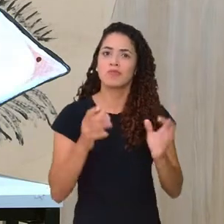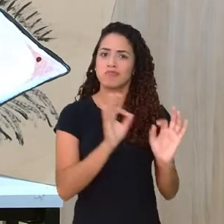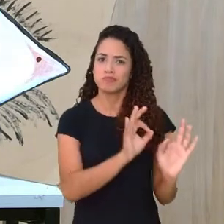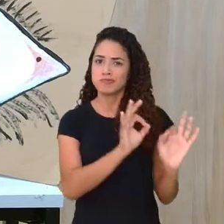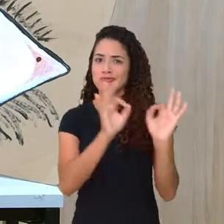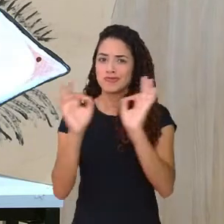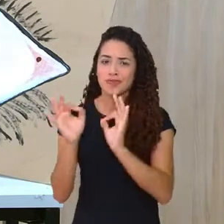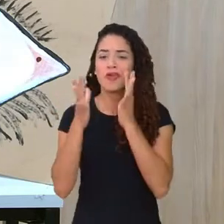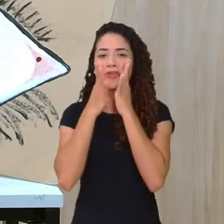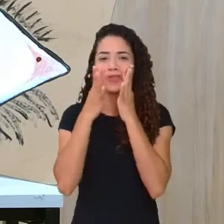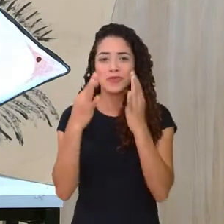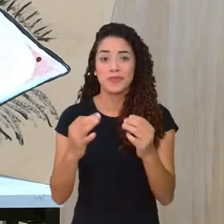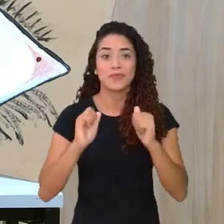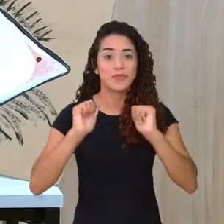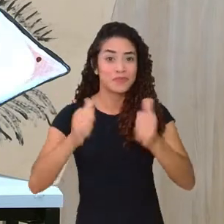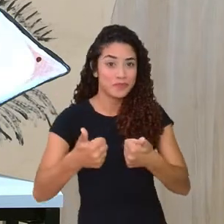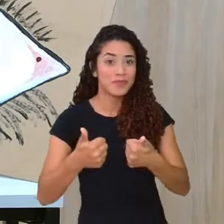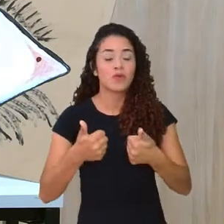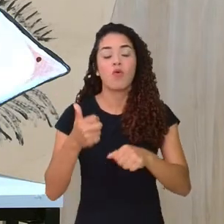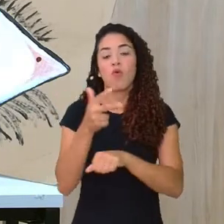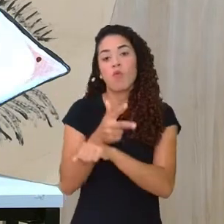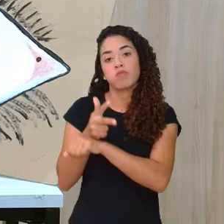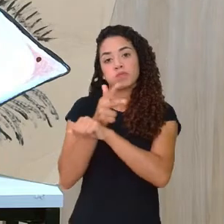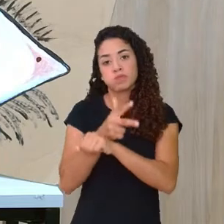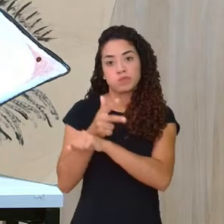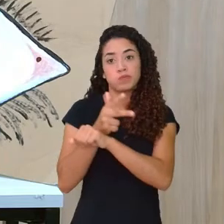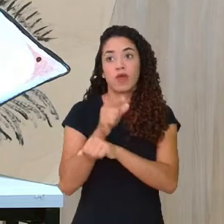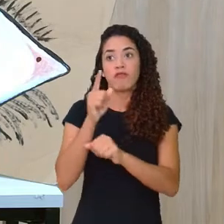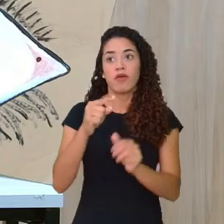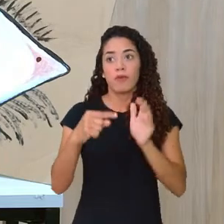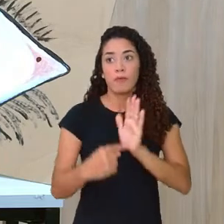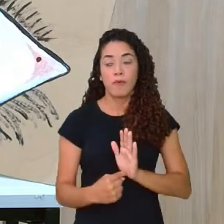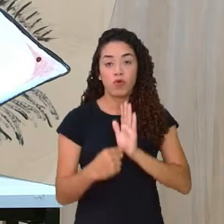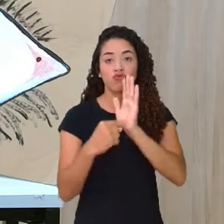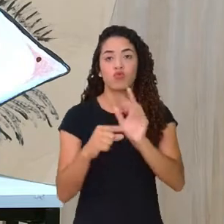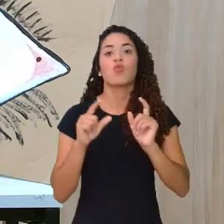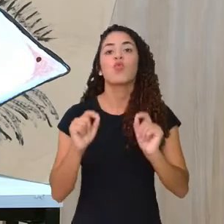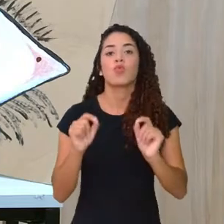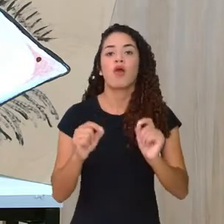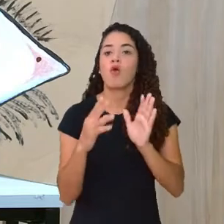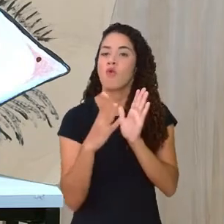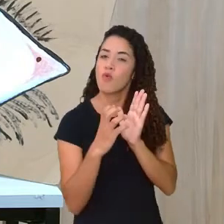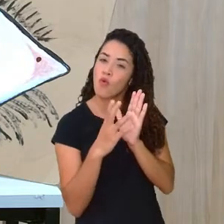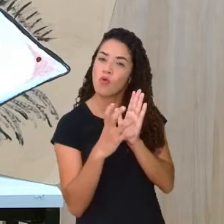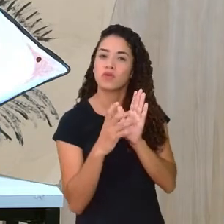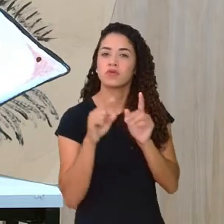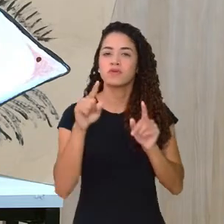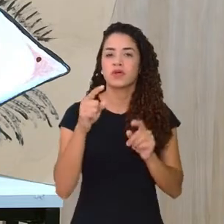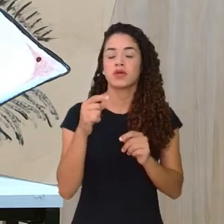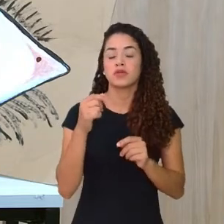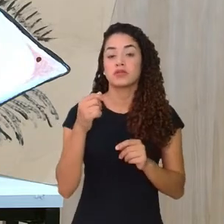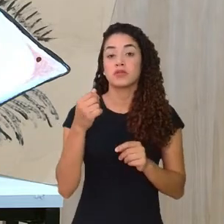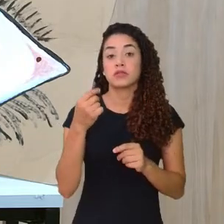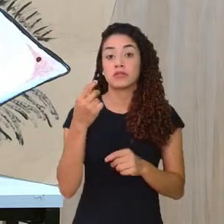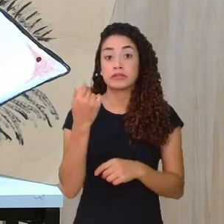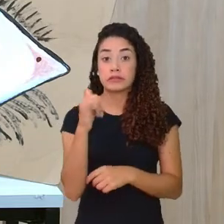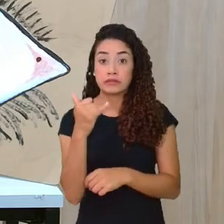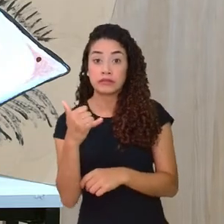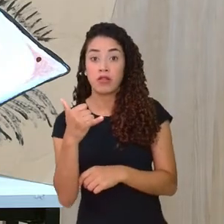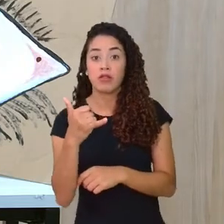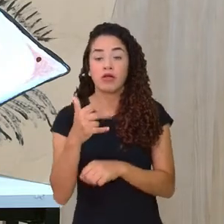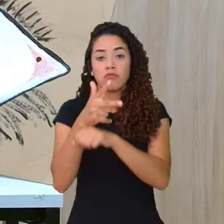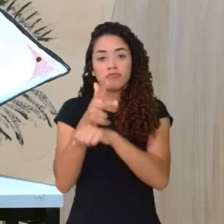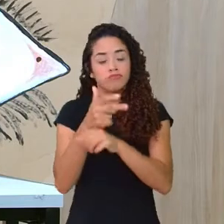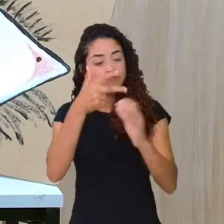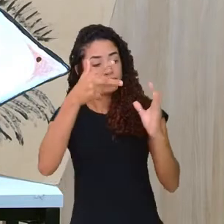aí. E agora, Cleito vai colocar para a gente aí, olha, os 2 QR Codes, para que vocês apontem o celular de vocês e baixem esse QR